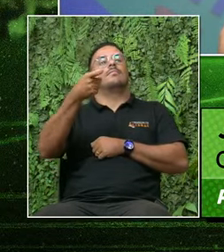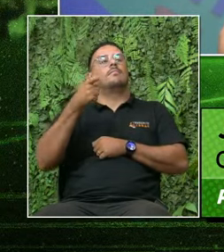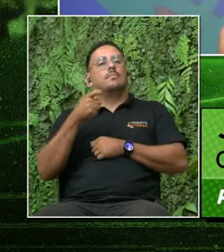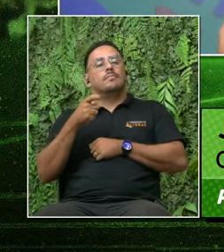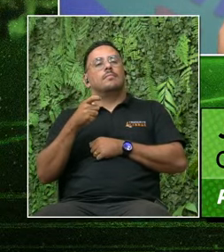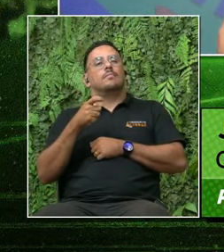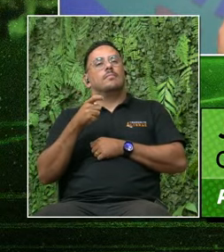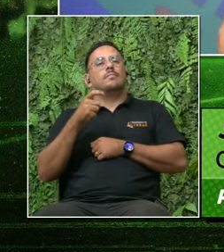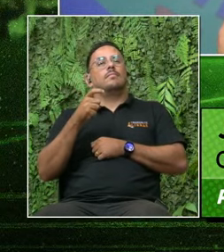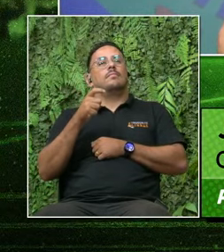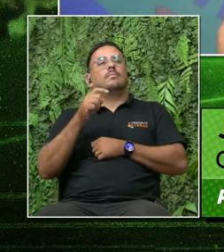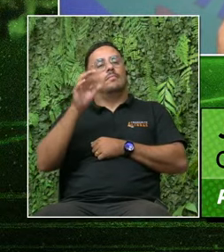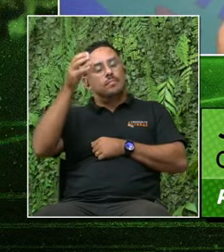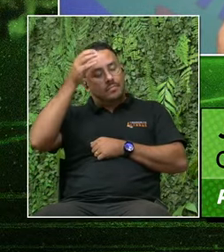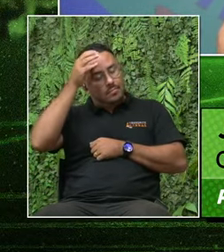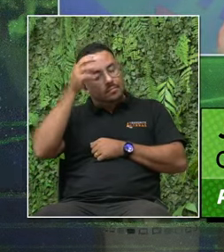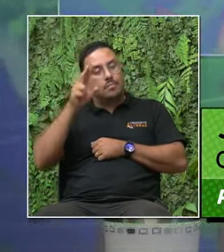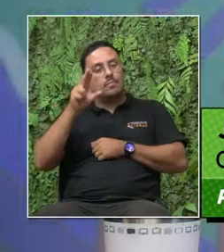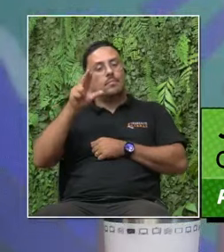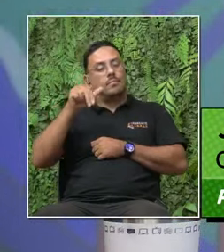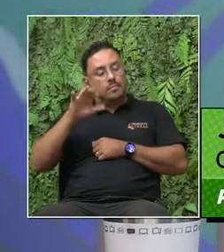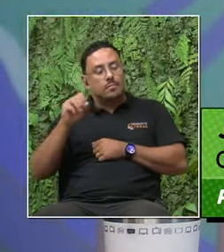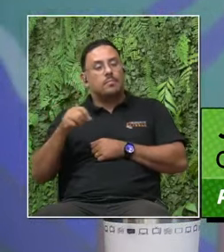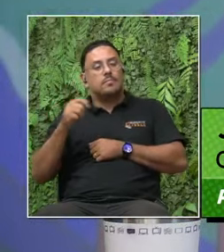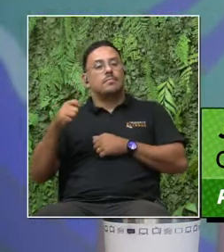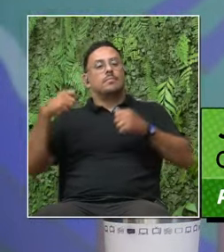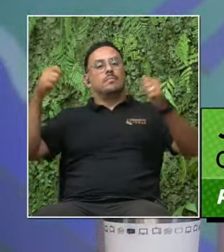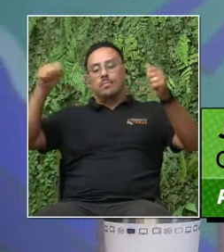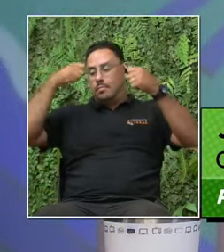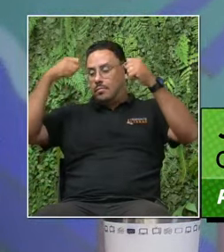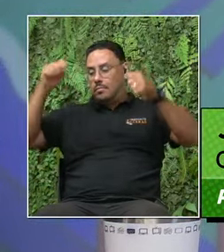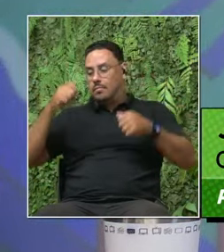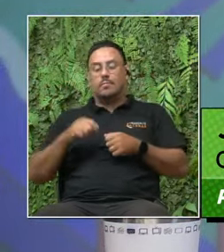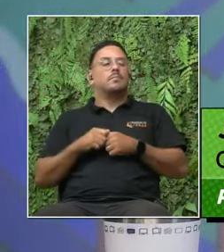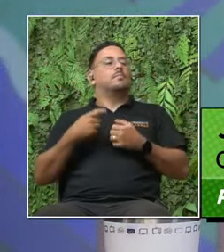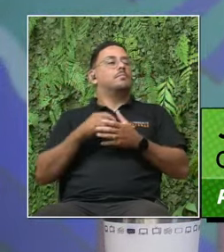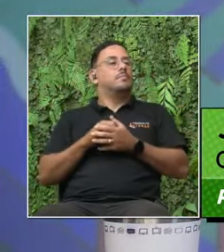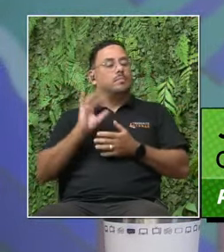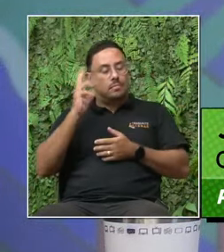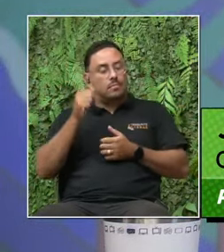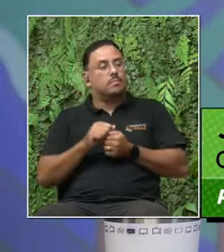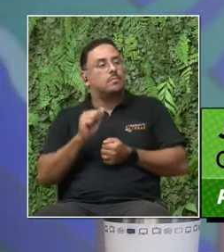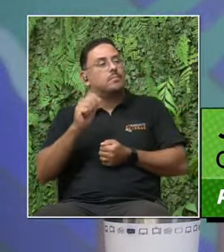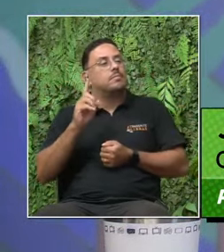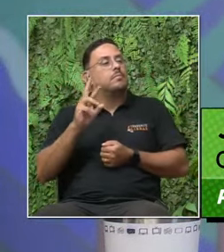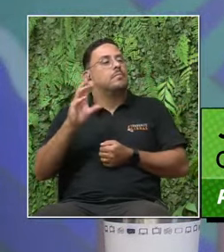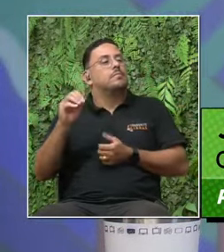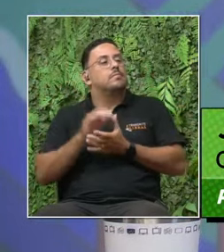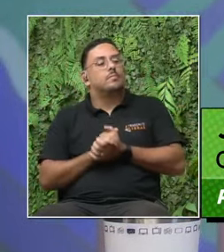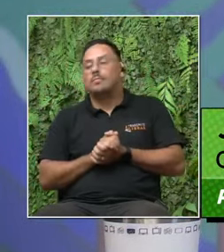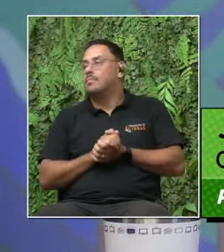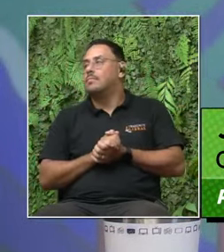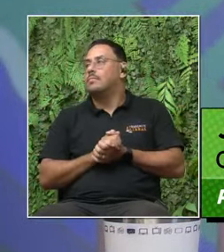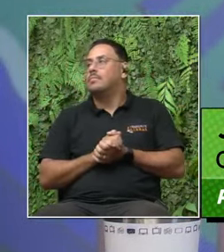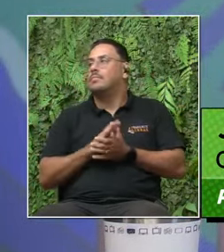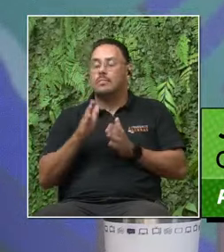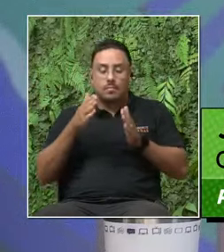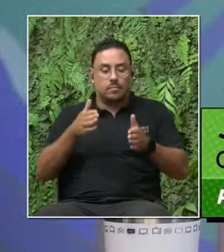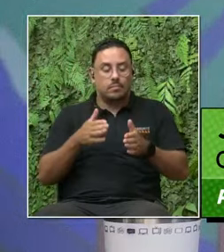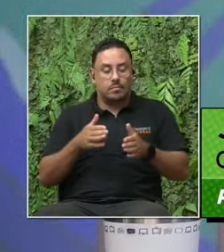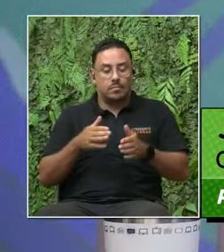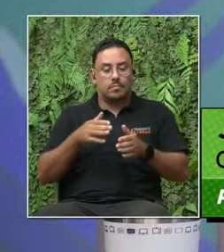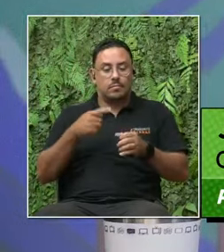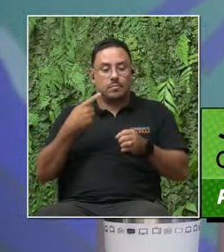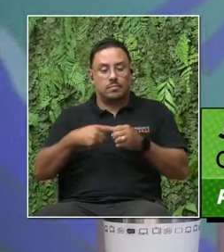tio Miltinho que eles estão até com a bandeira do Galo lá no pescoço é tô achando que Dr uma hora dess jáo é